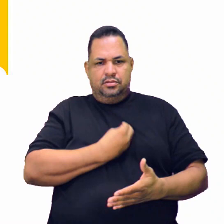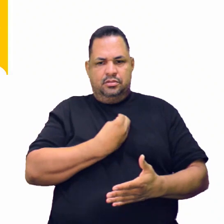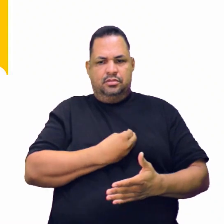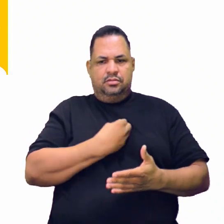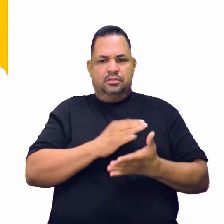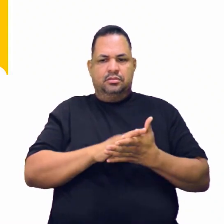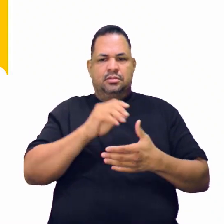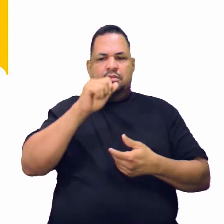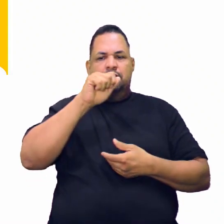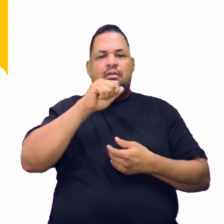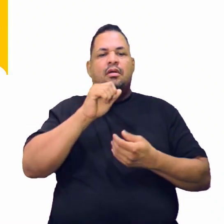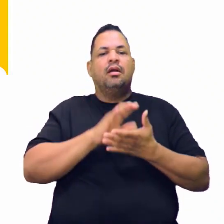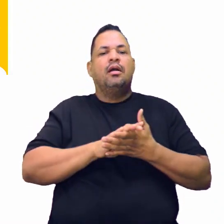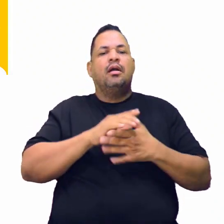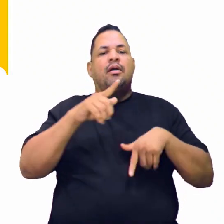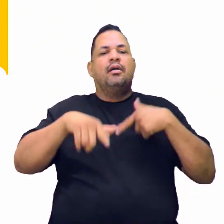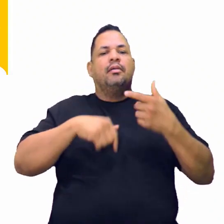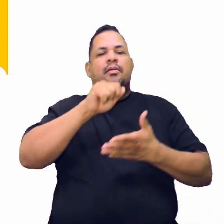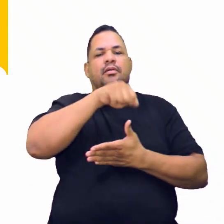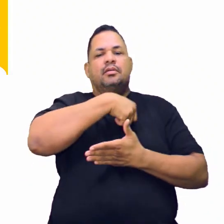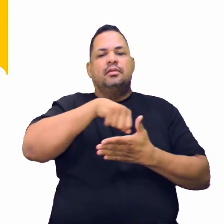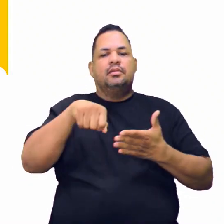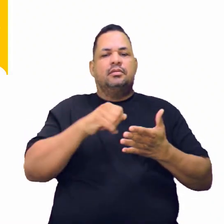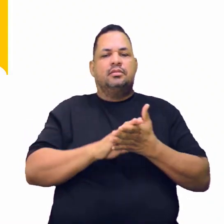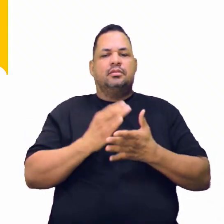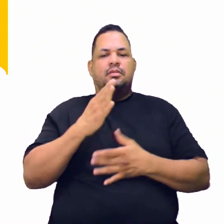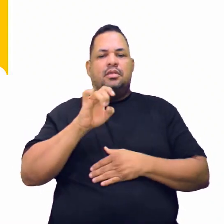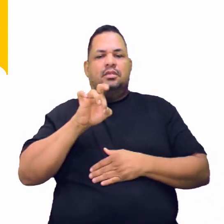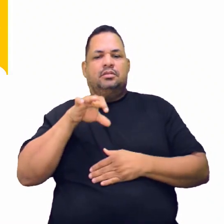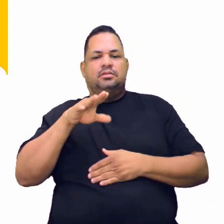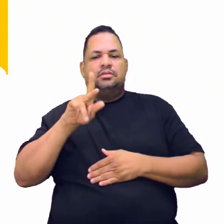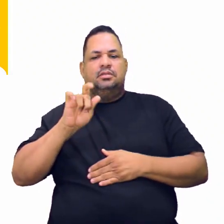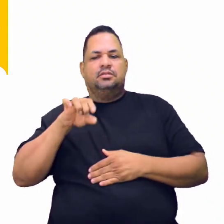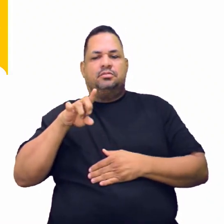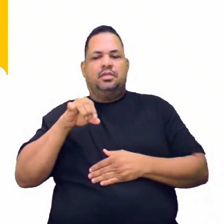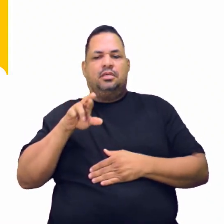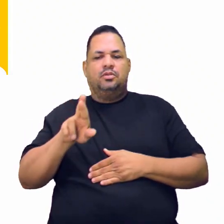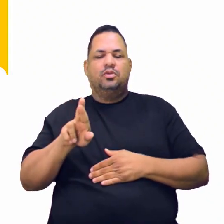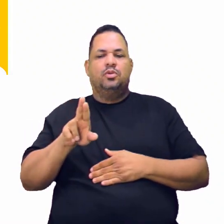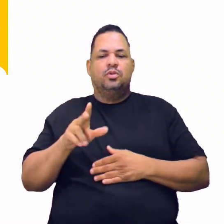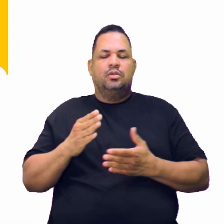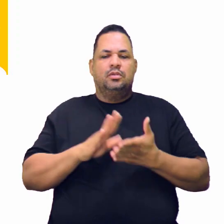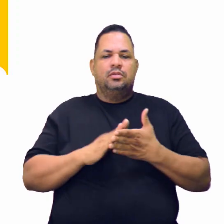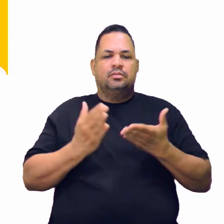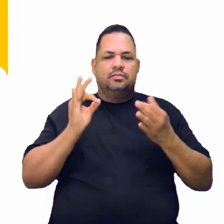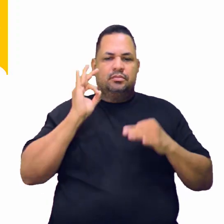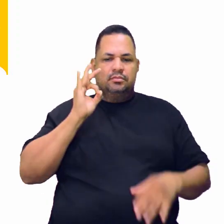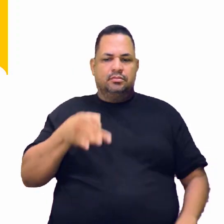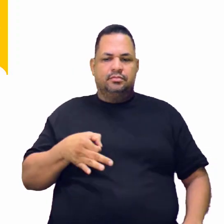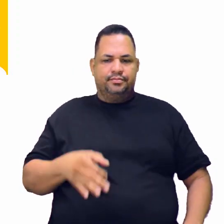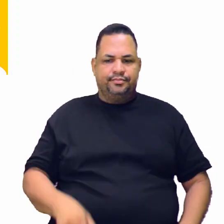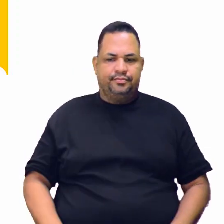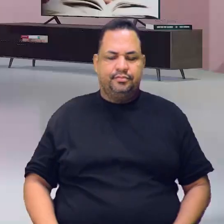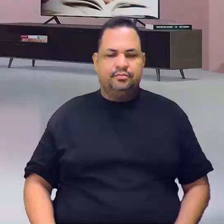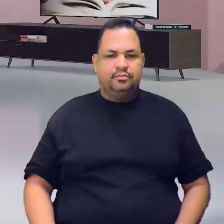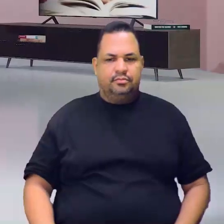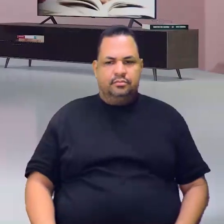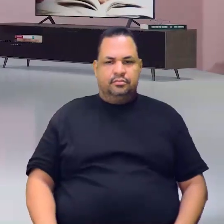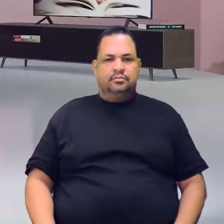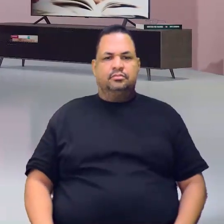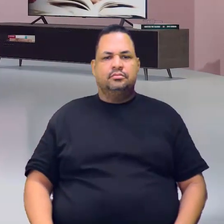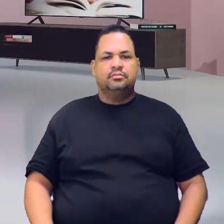escrever. Então, a mensagem da nossa amada Clarice Lispector, tá certo? Então,